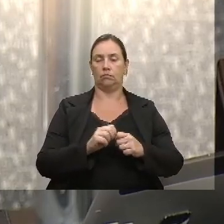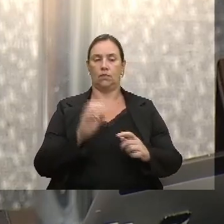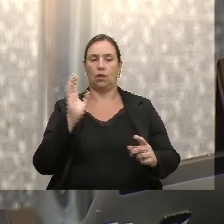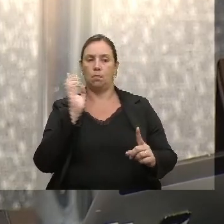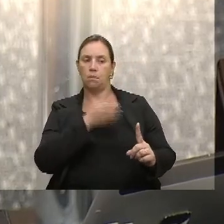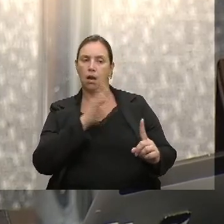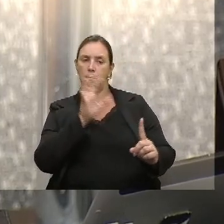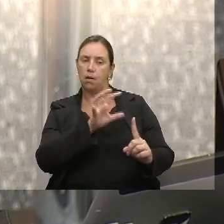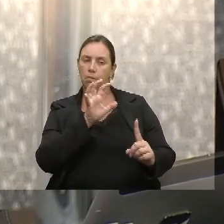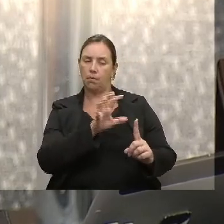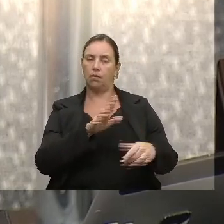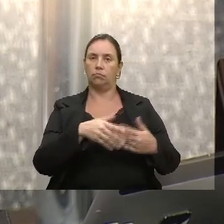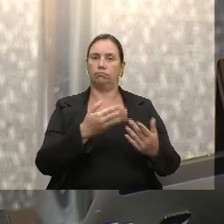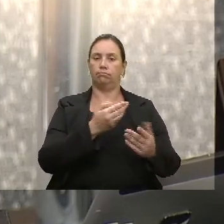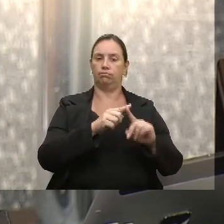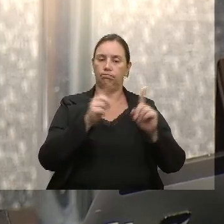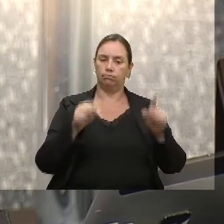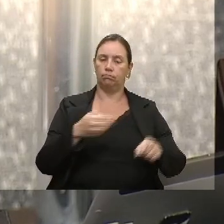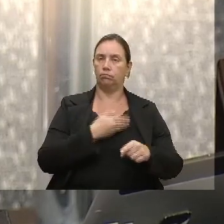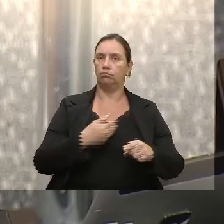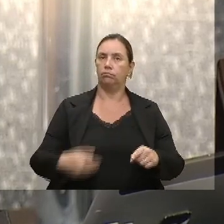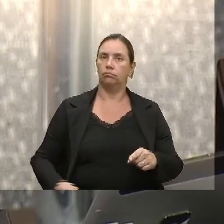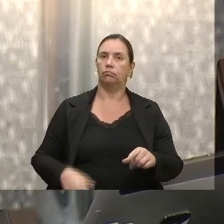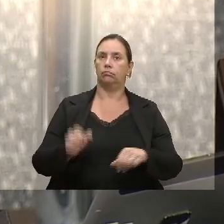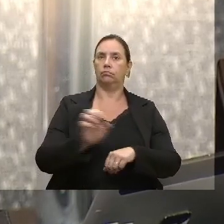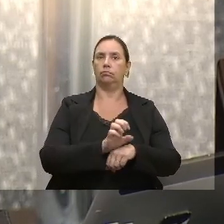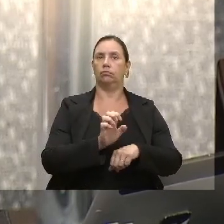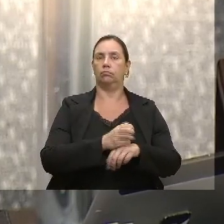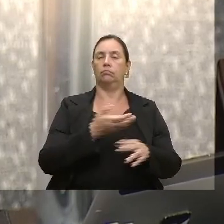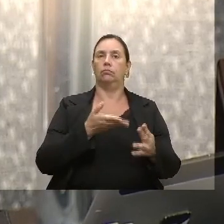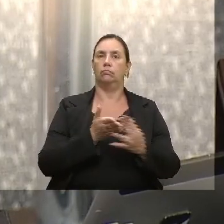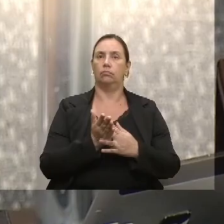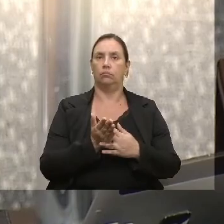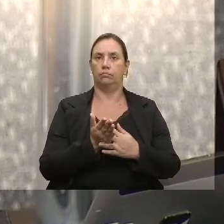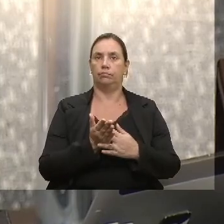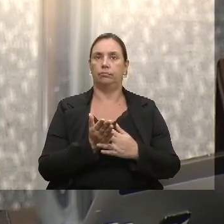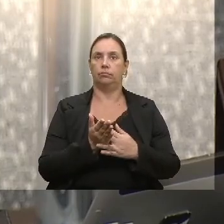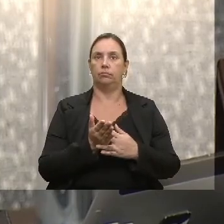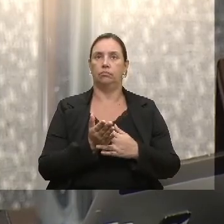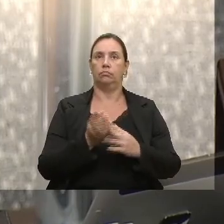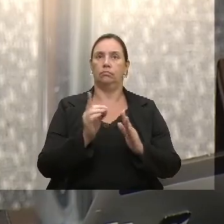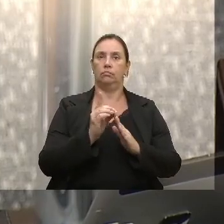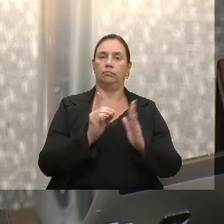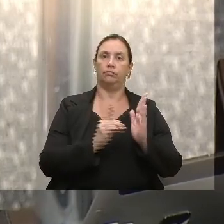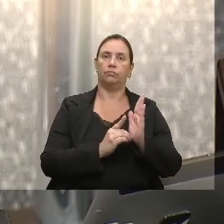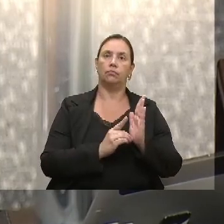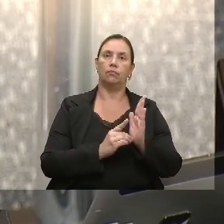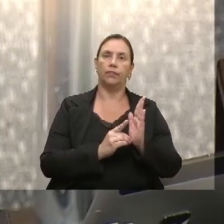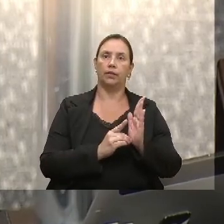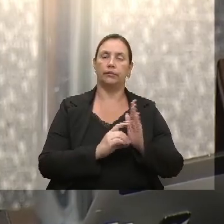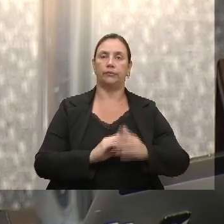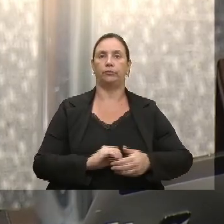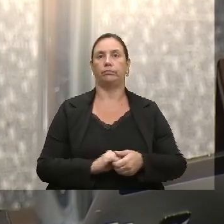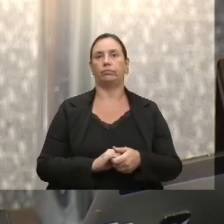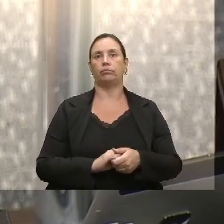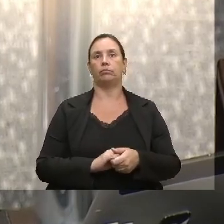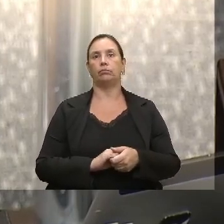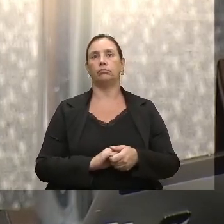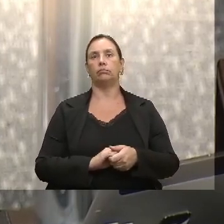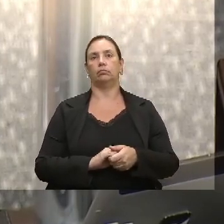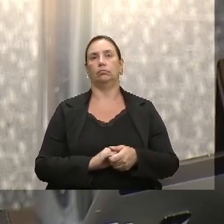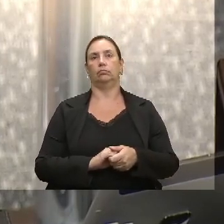servidores públicos do Estado, ele, através dos decretos, que